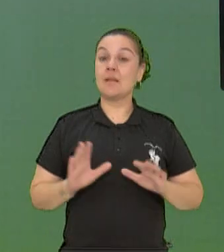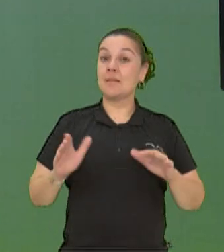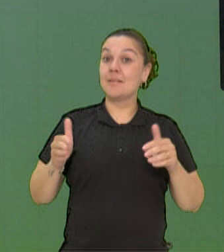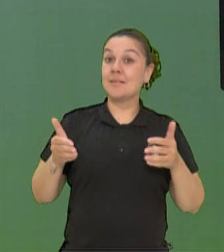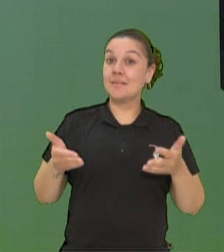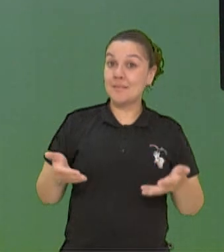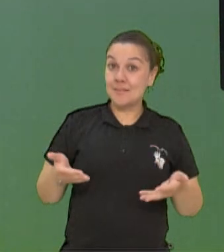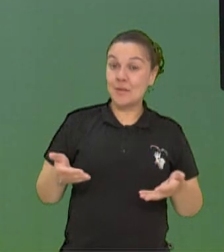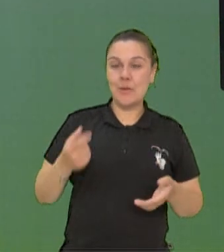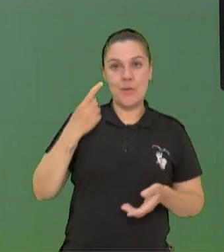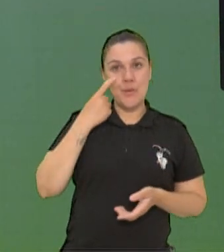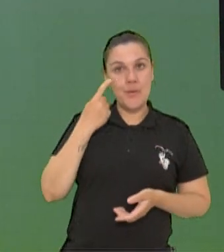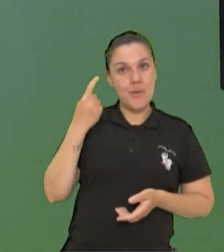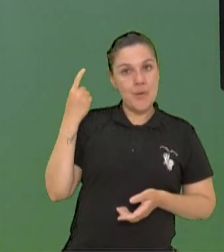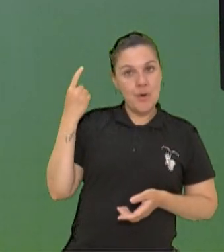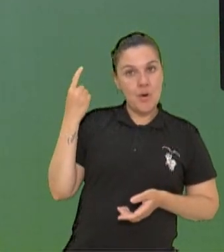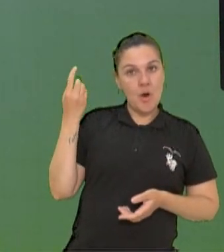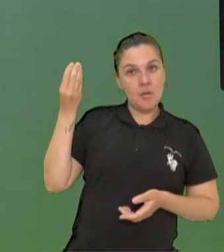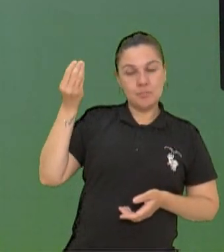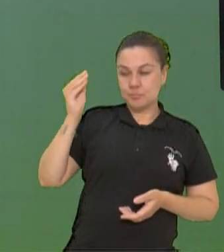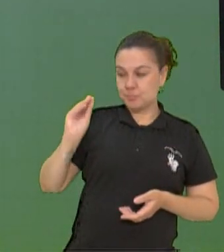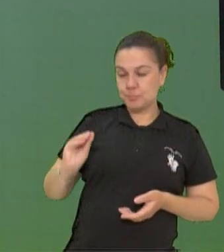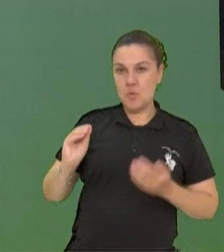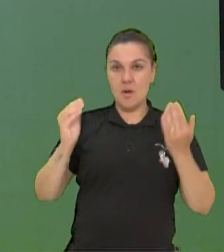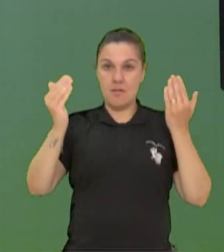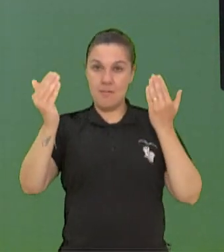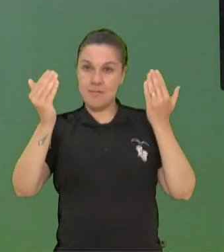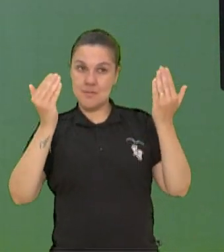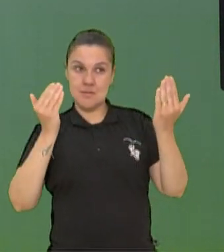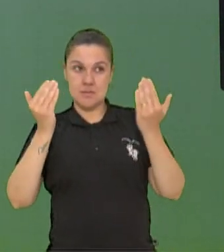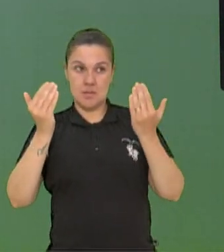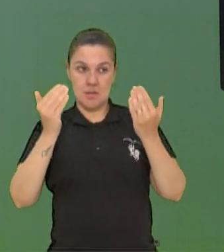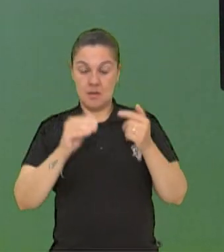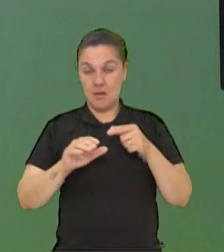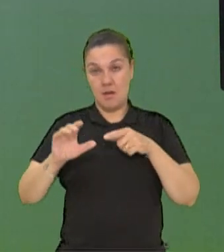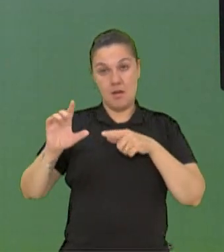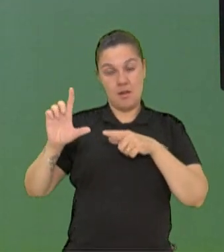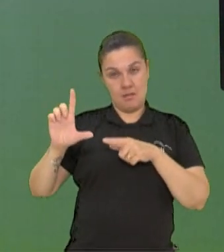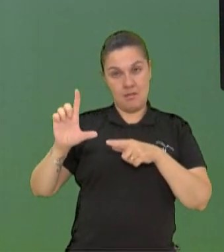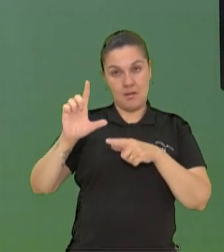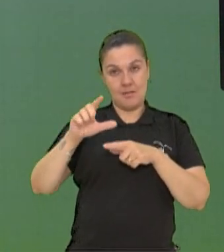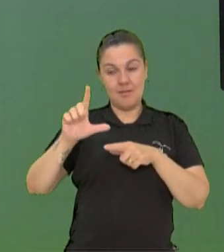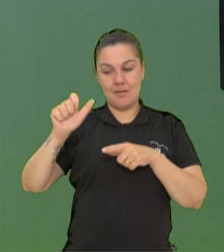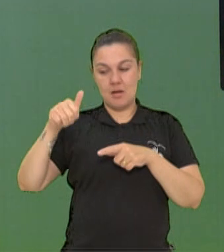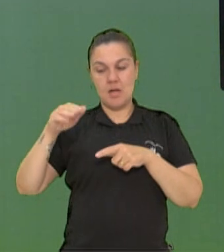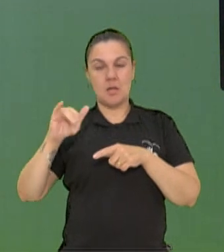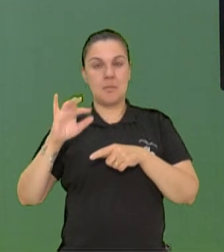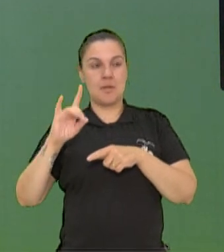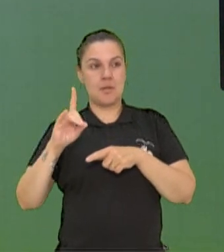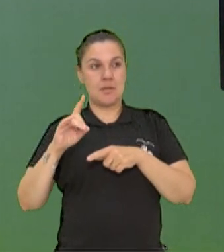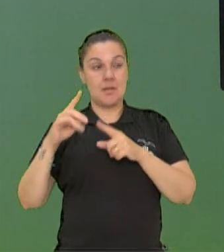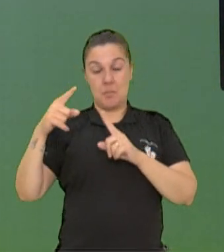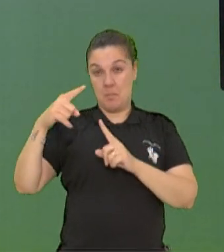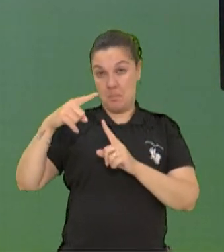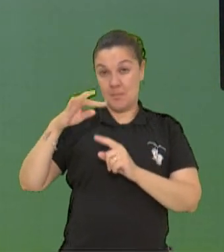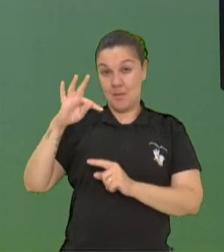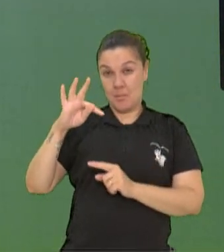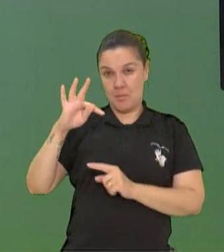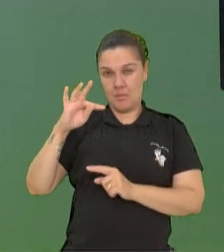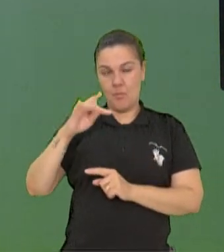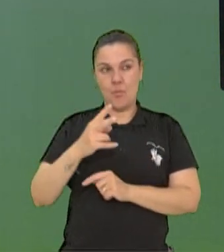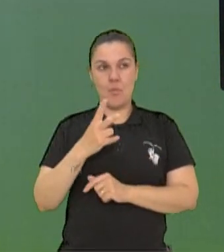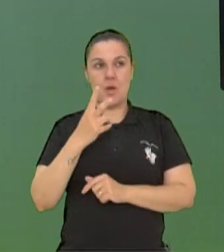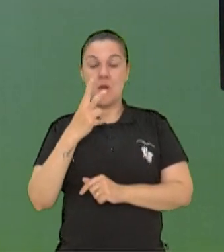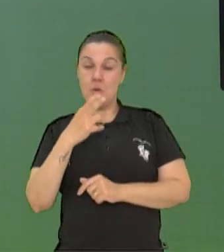Então, pessoal, olha só, ele me deu essa relação, lambda vezes a temperatura é igual a 3 vezes 10 na